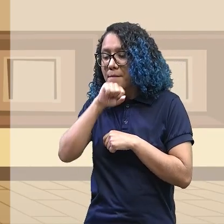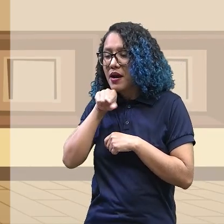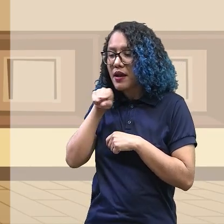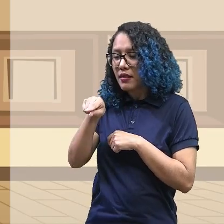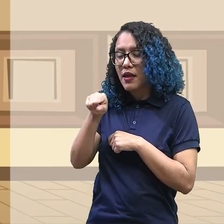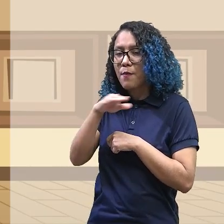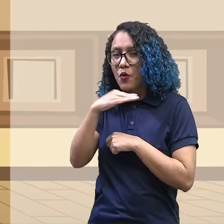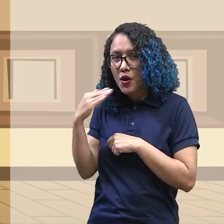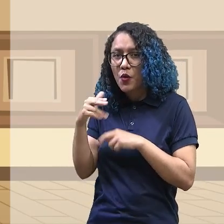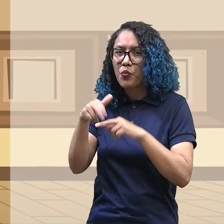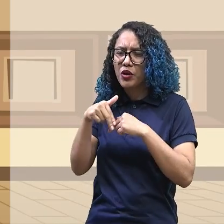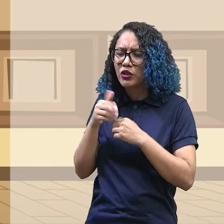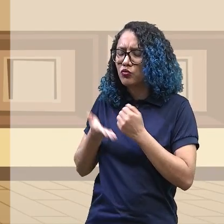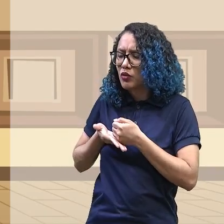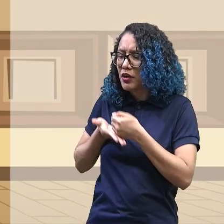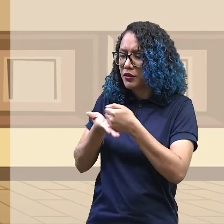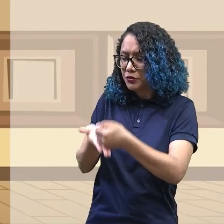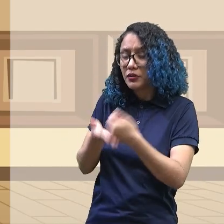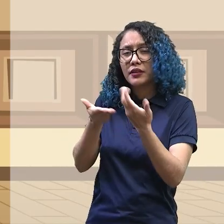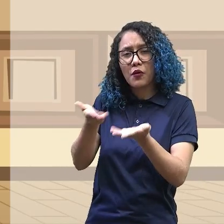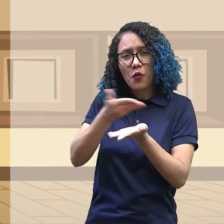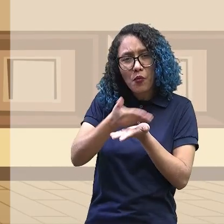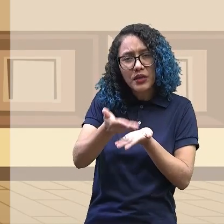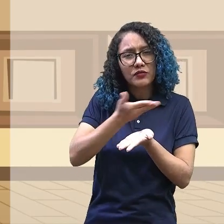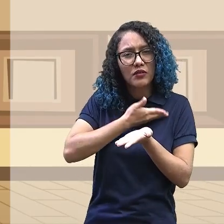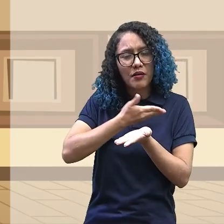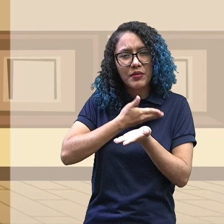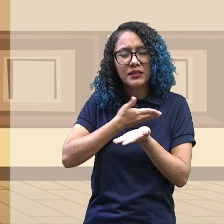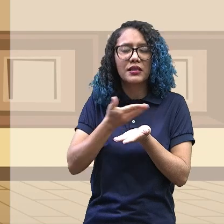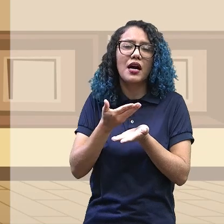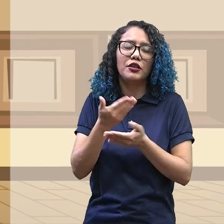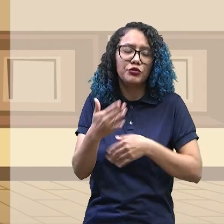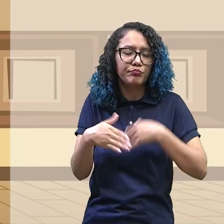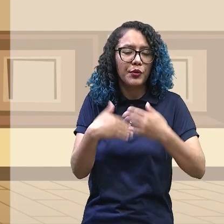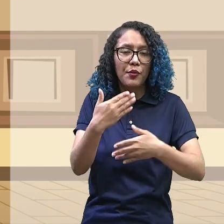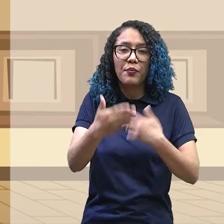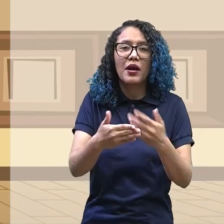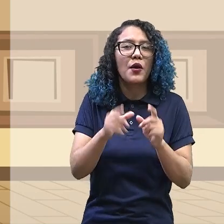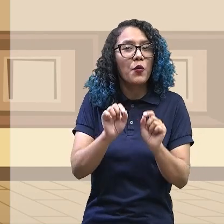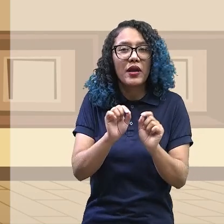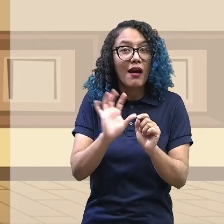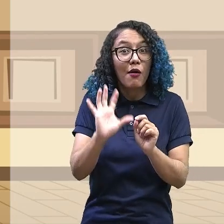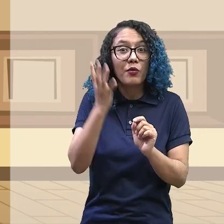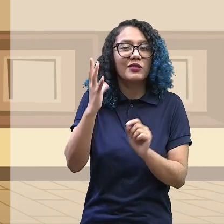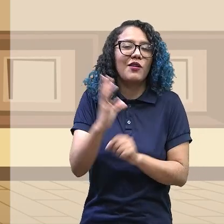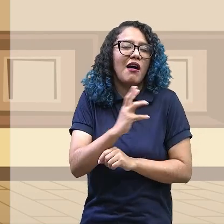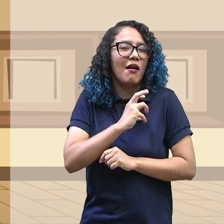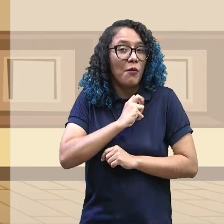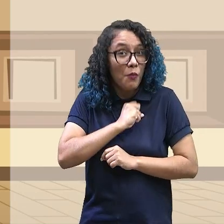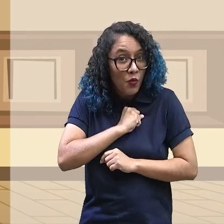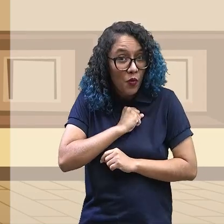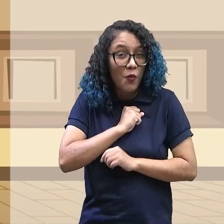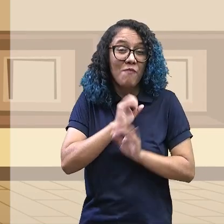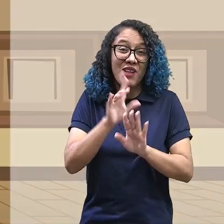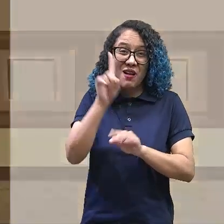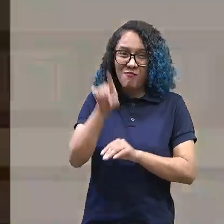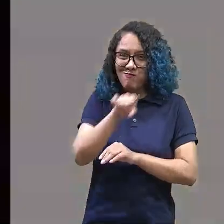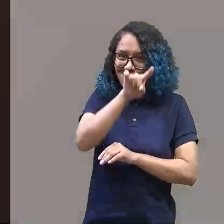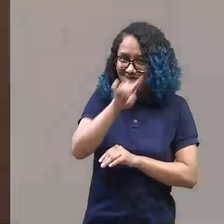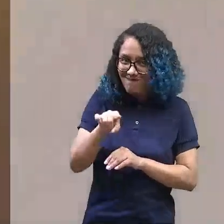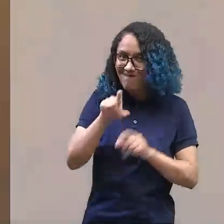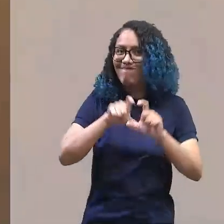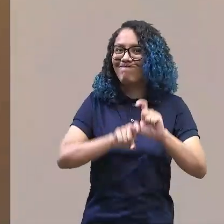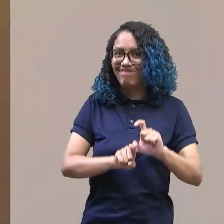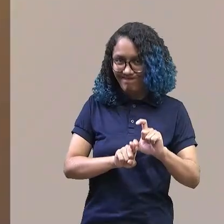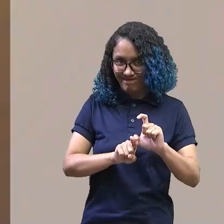Camilo. O que começou com uma amizade entre ele e Rita evoluiu para uma paixão arrebatadora e proibida.